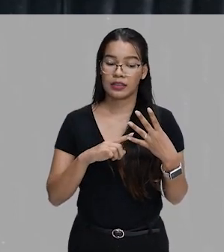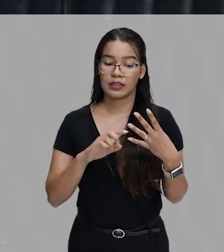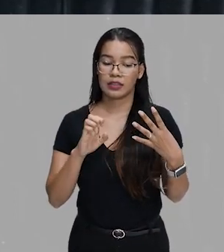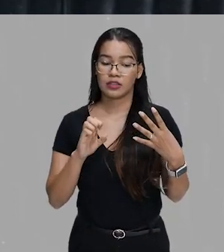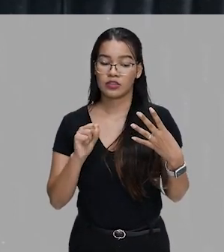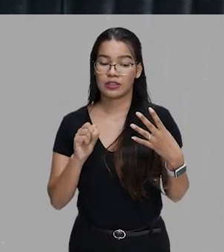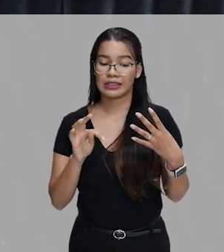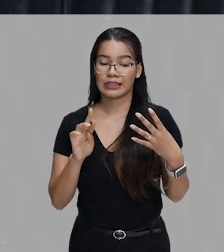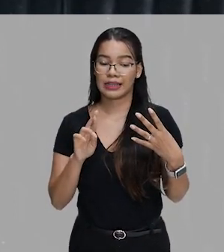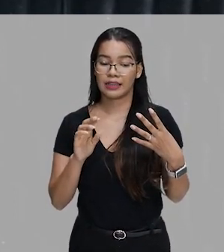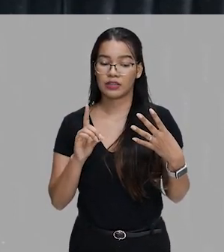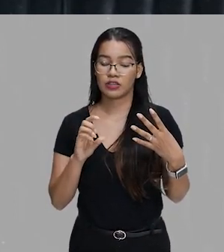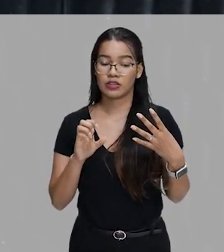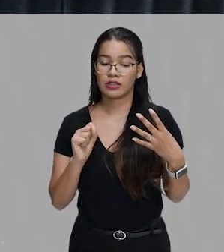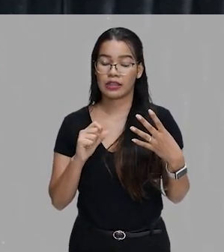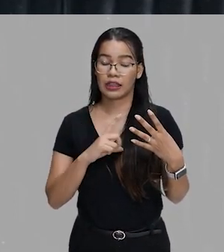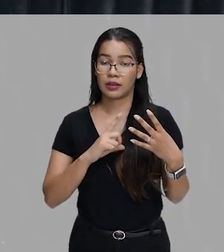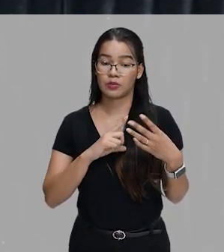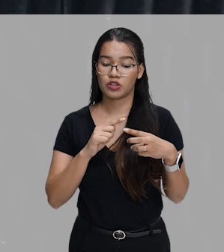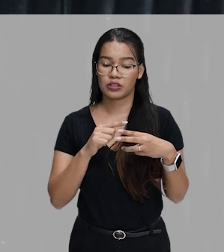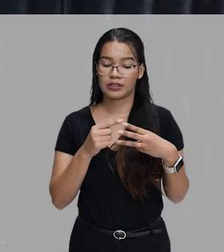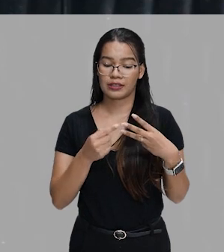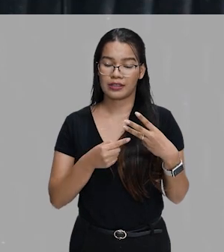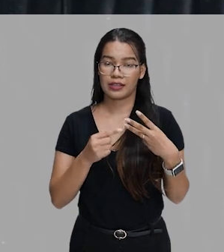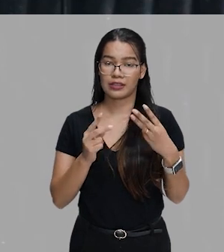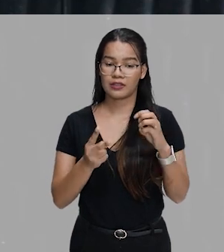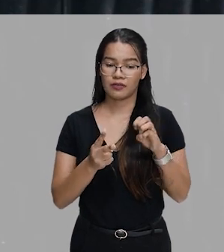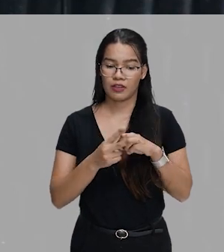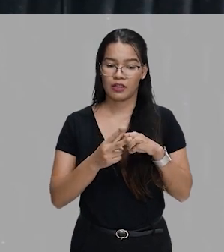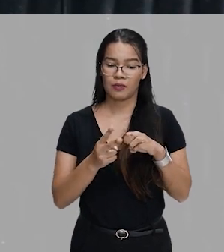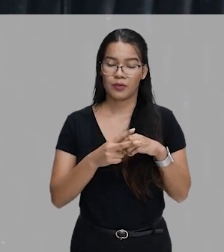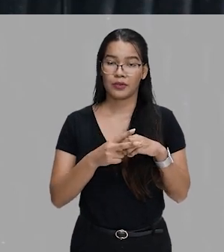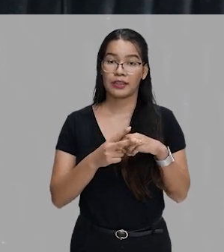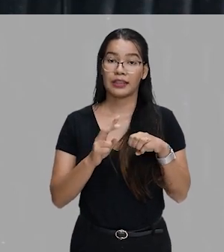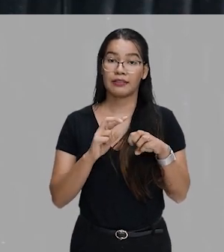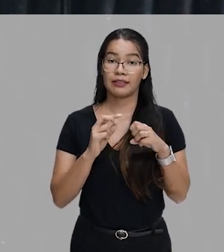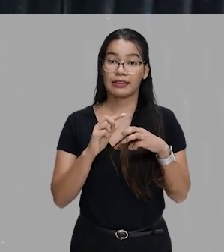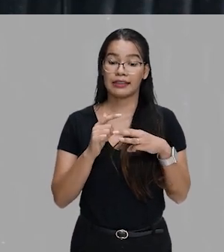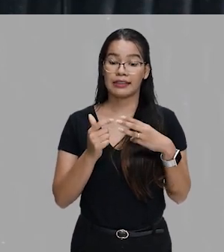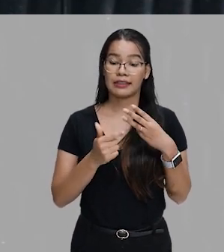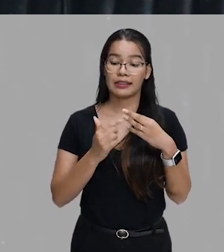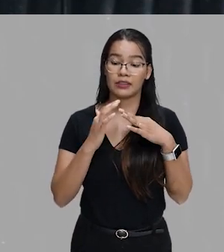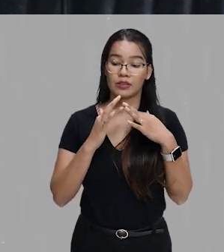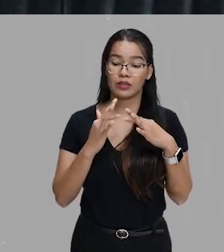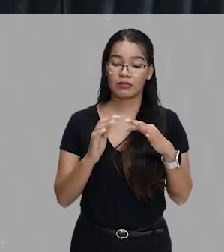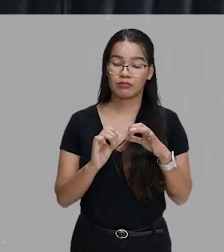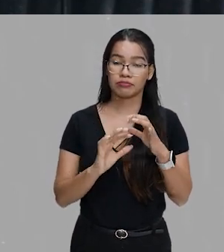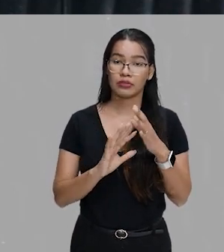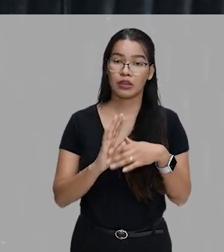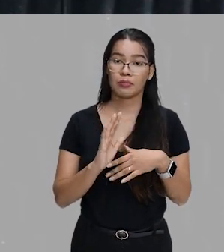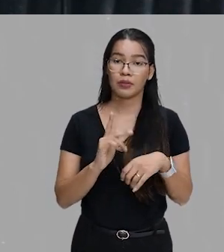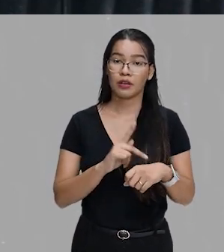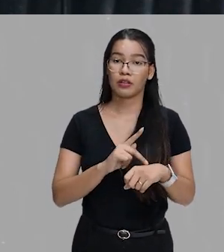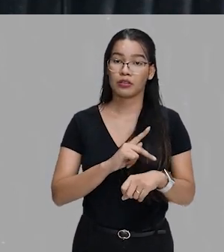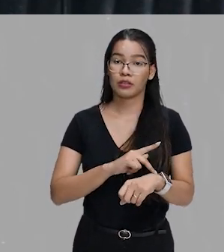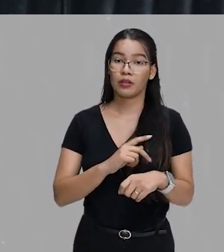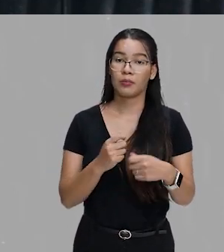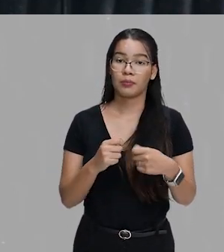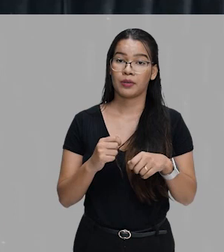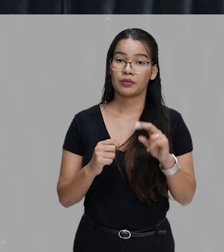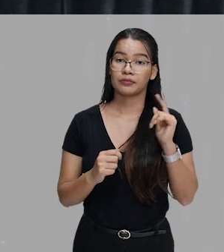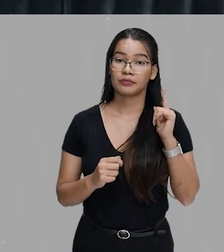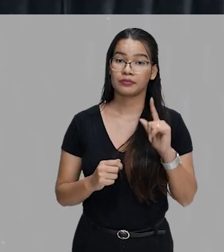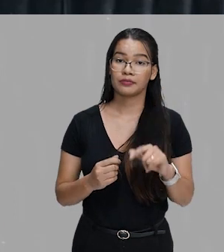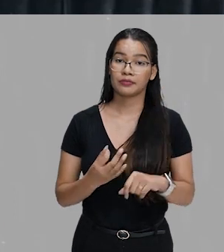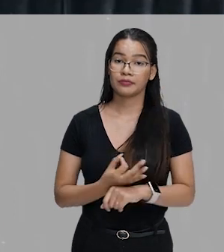são 3 verbos, a gente tem aí 3 orações formando esse período, tá? Para que possais existir é uma locução